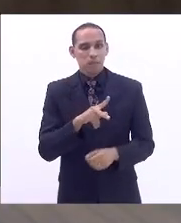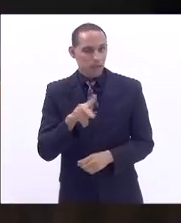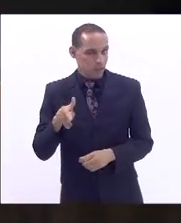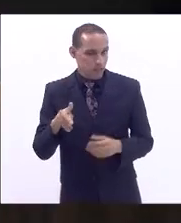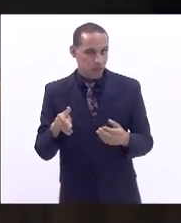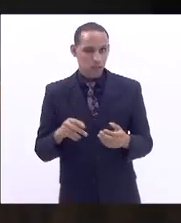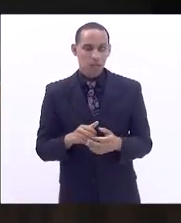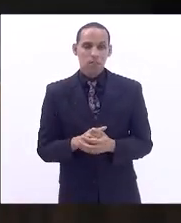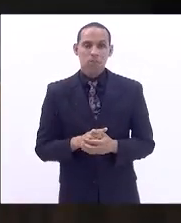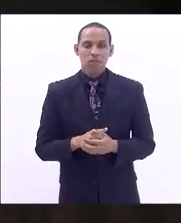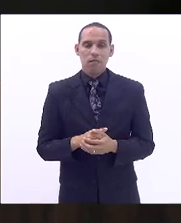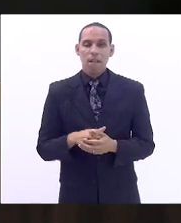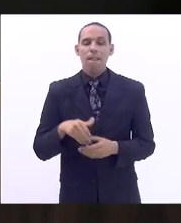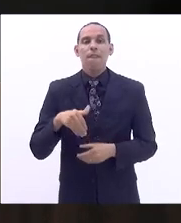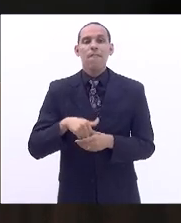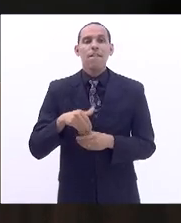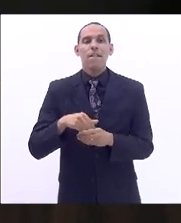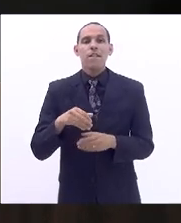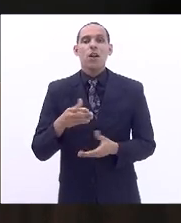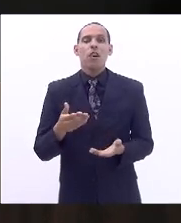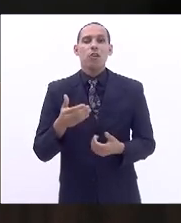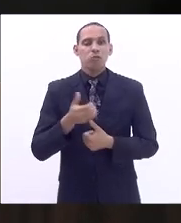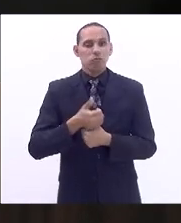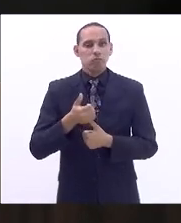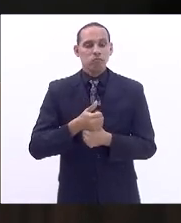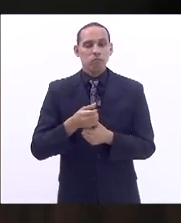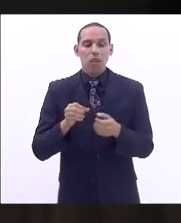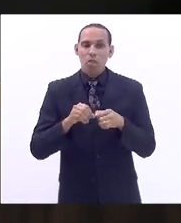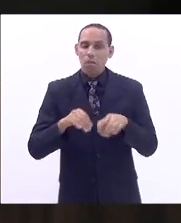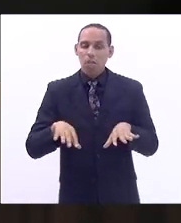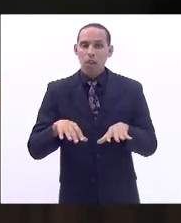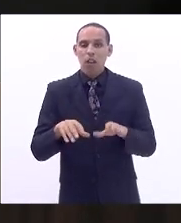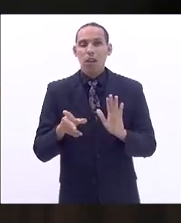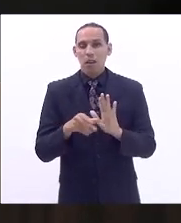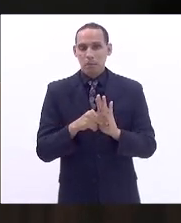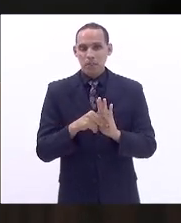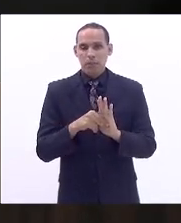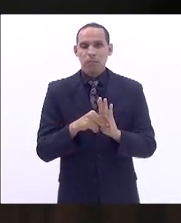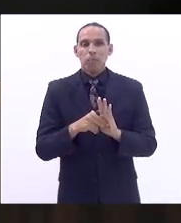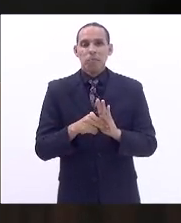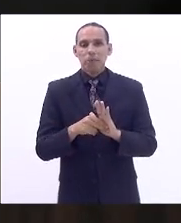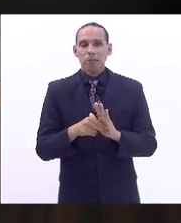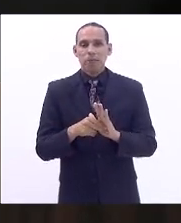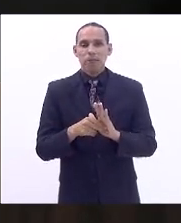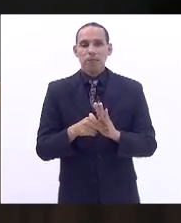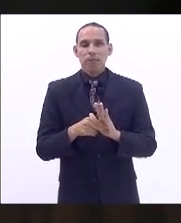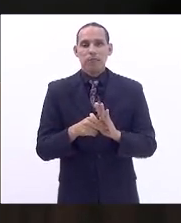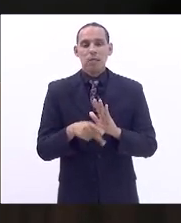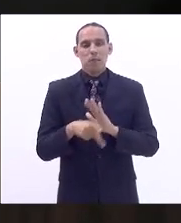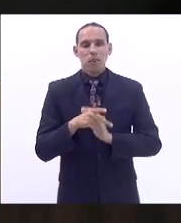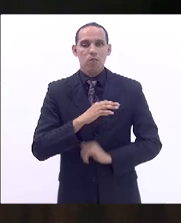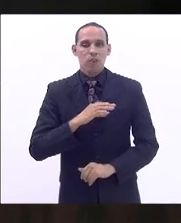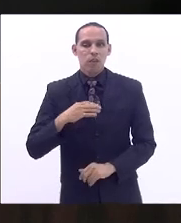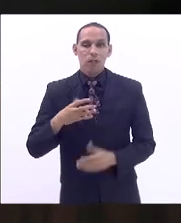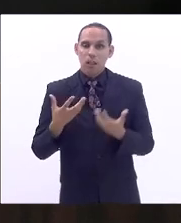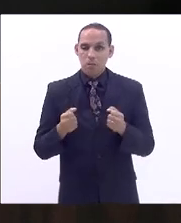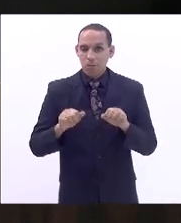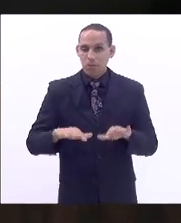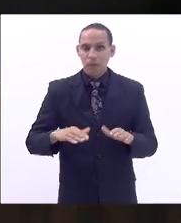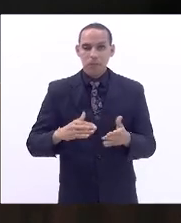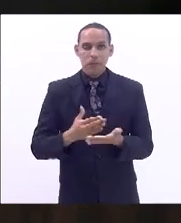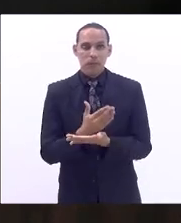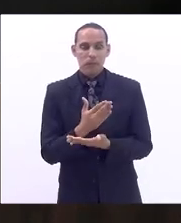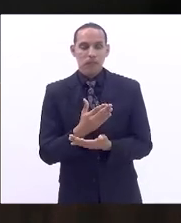presidência vai votar o substantivo prejudicando as emendas da das comissões sou de que a própria descrição